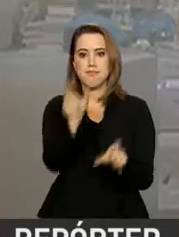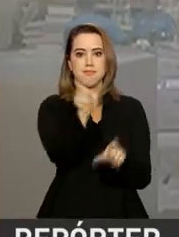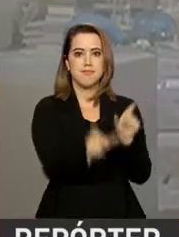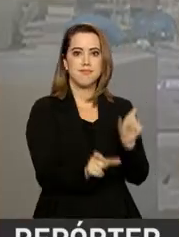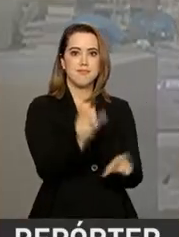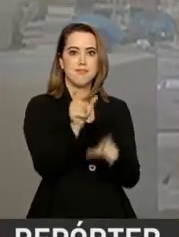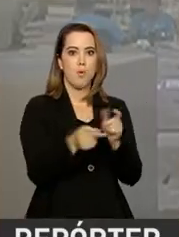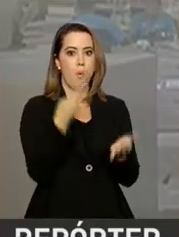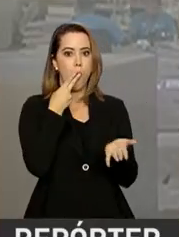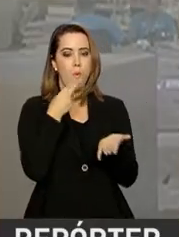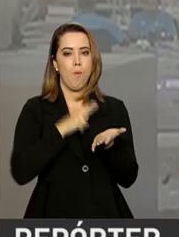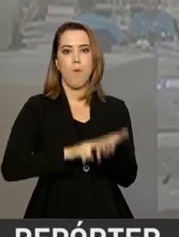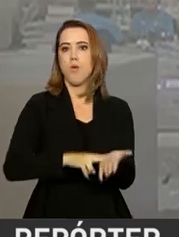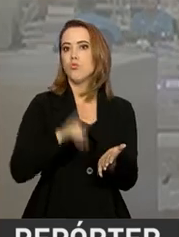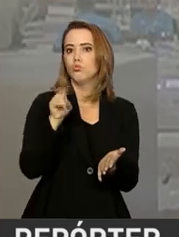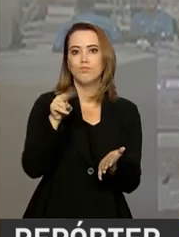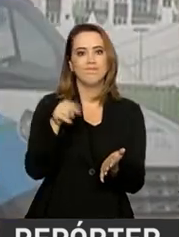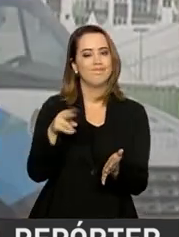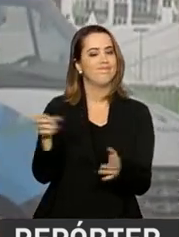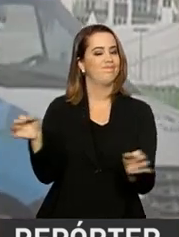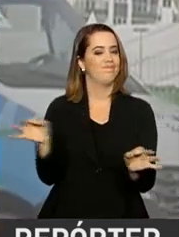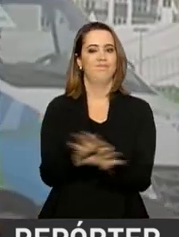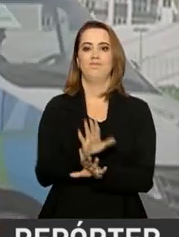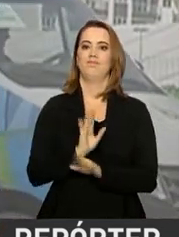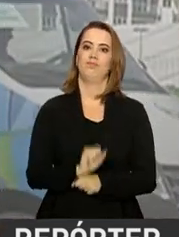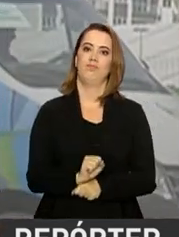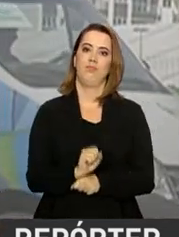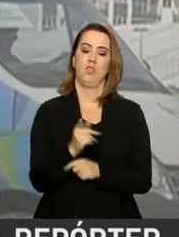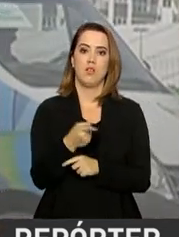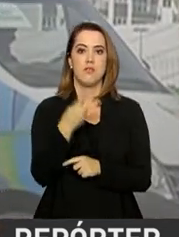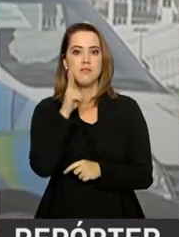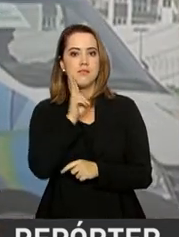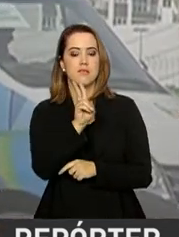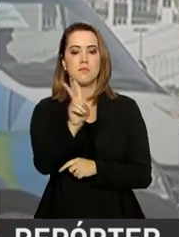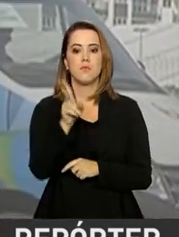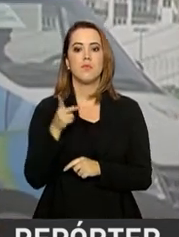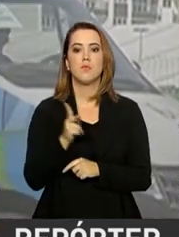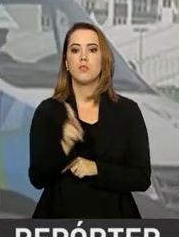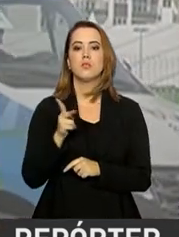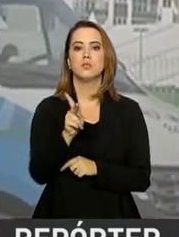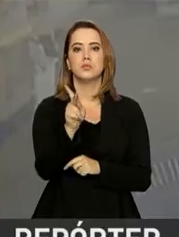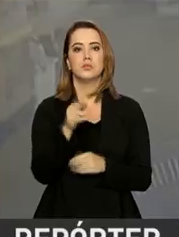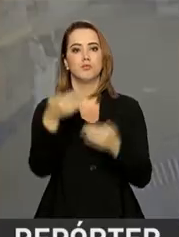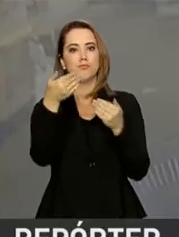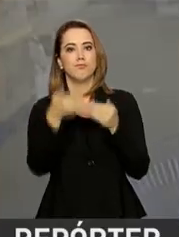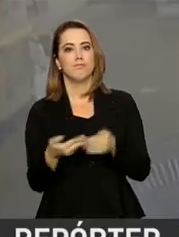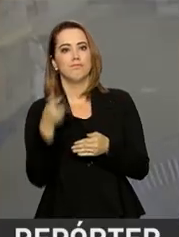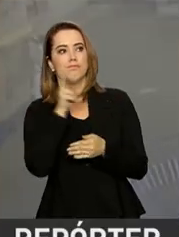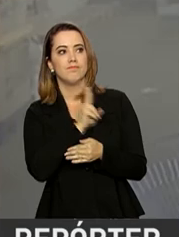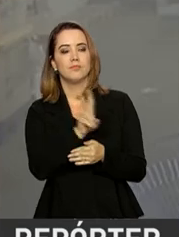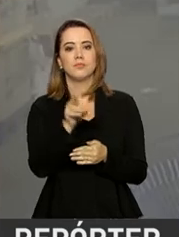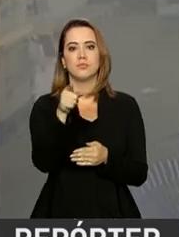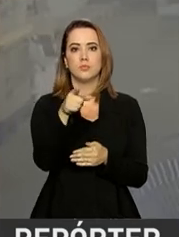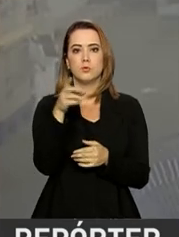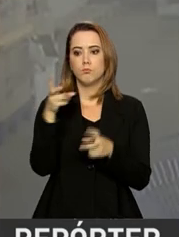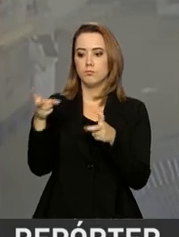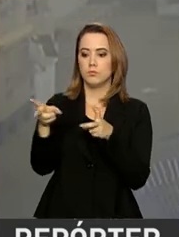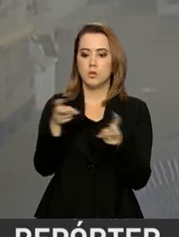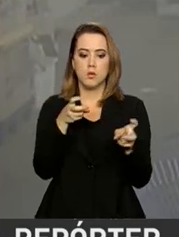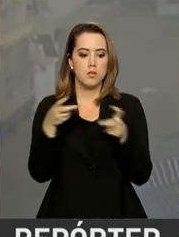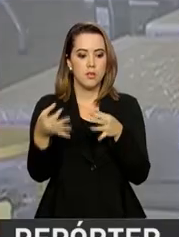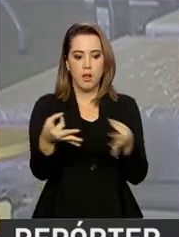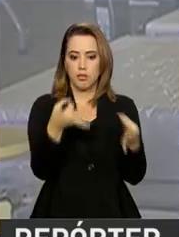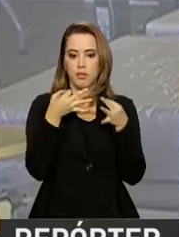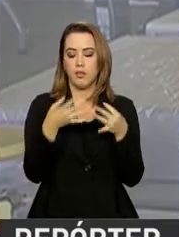não para nenhum segundo no galpão inflável que fica de frente para a Vila dos atletas na Barra da Tijuca é preciso atenção e